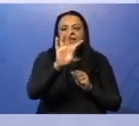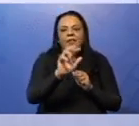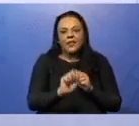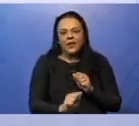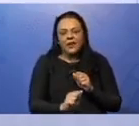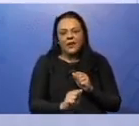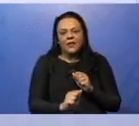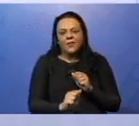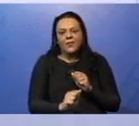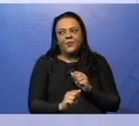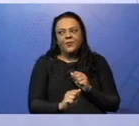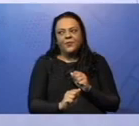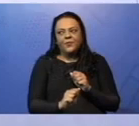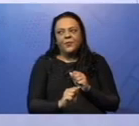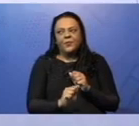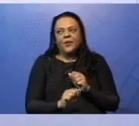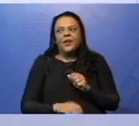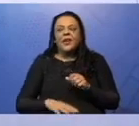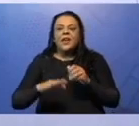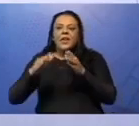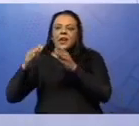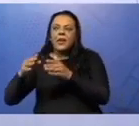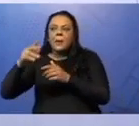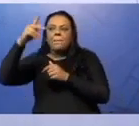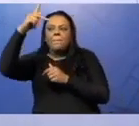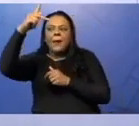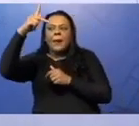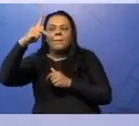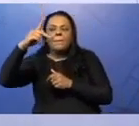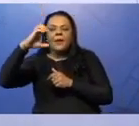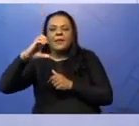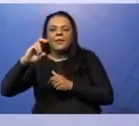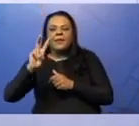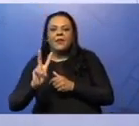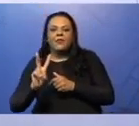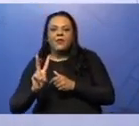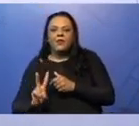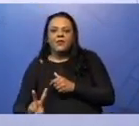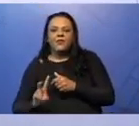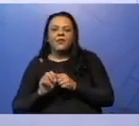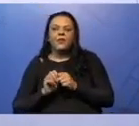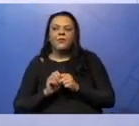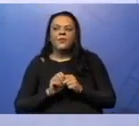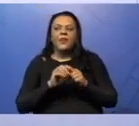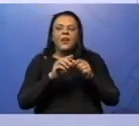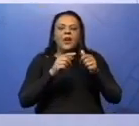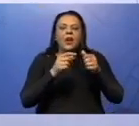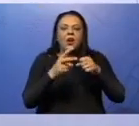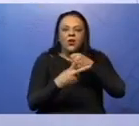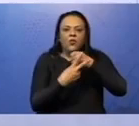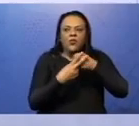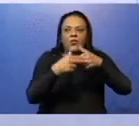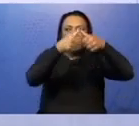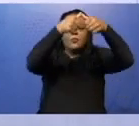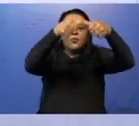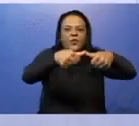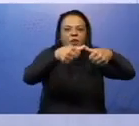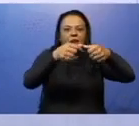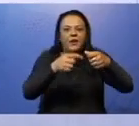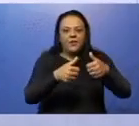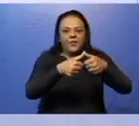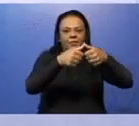letra de festa PPCVV representa um verbo. Então, são os verbos ficar, E de